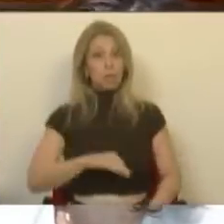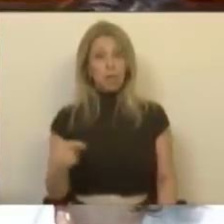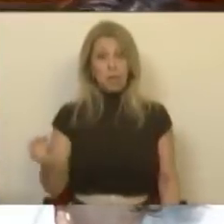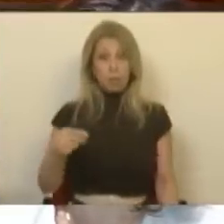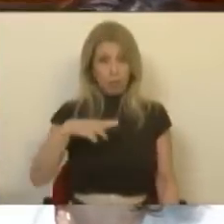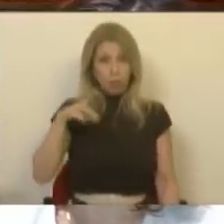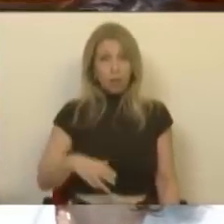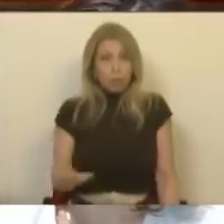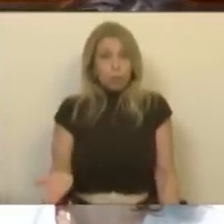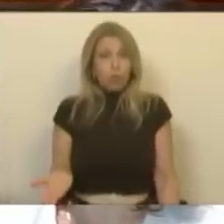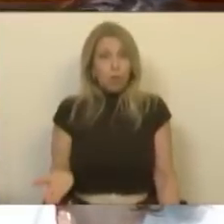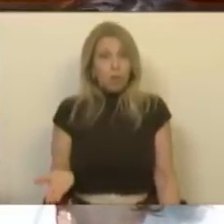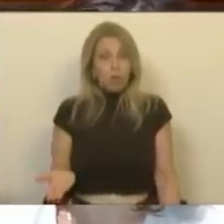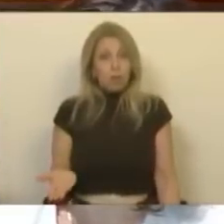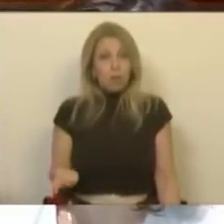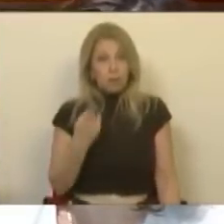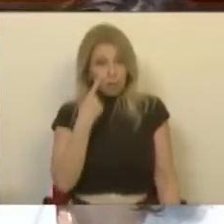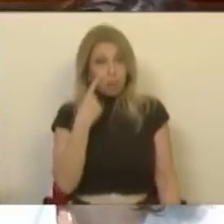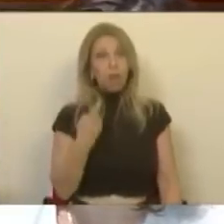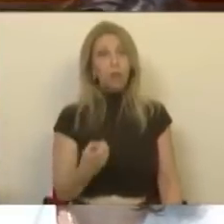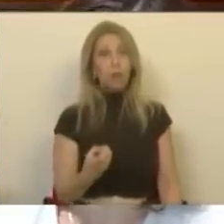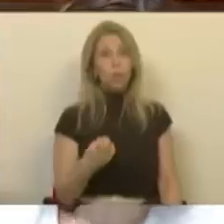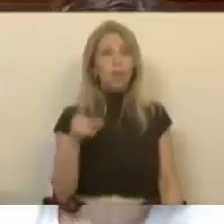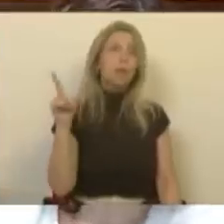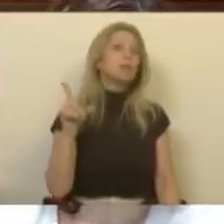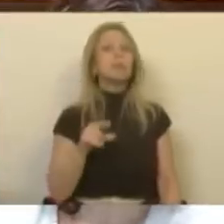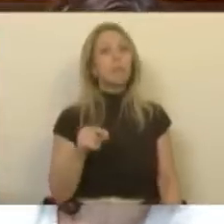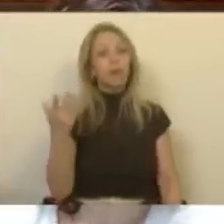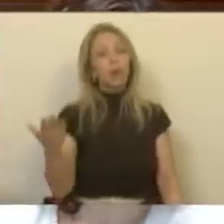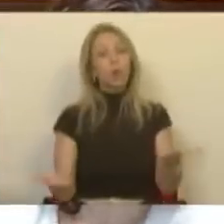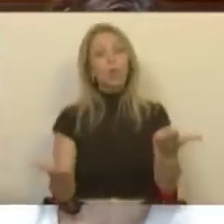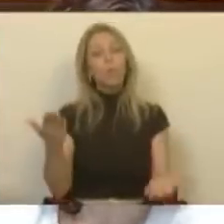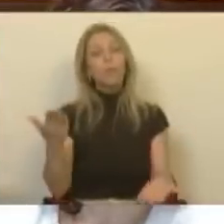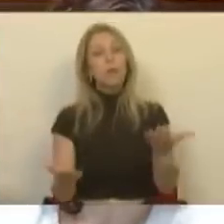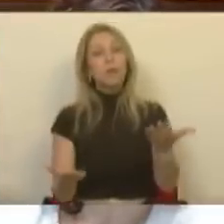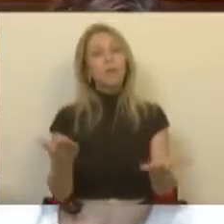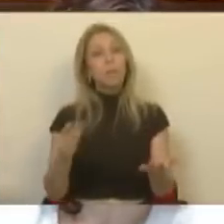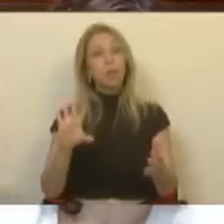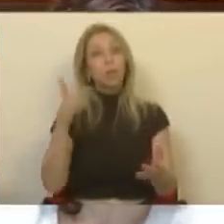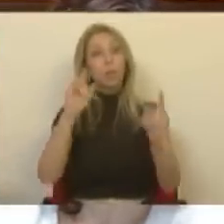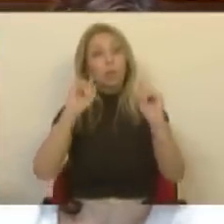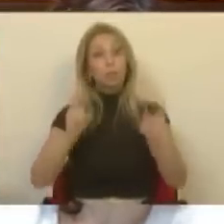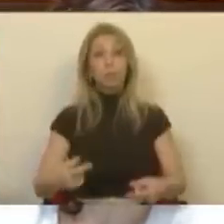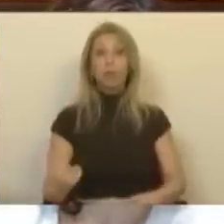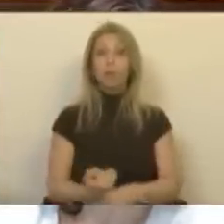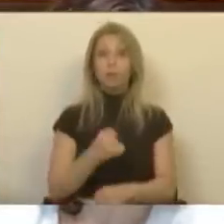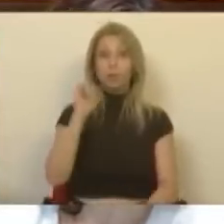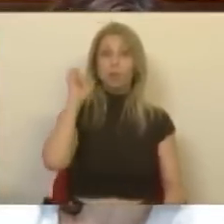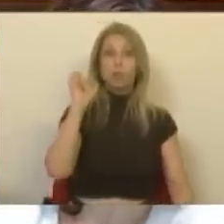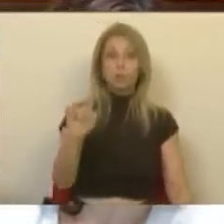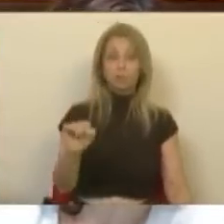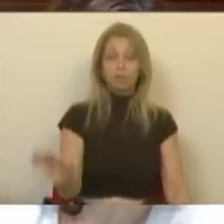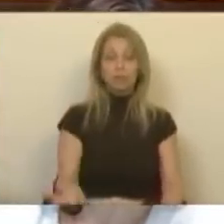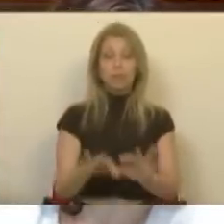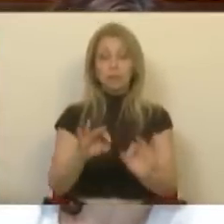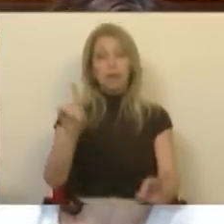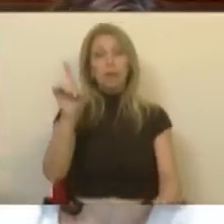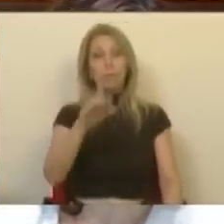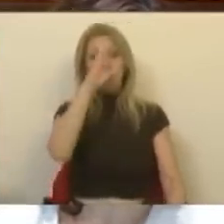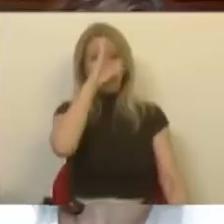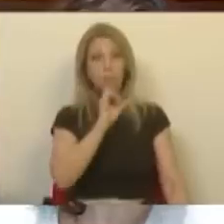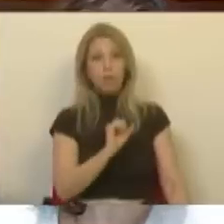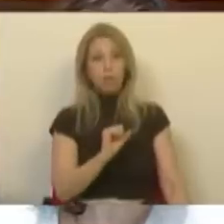em Portugal reconhece também que em comparação com momento em que tomou posse como primeiro ministro